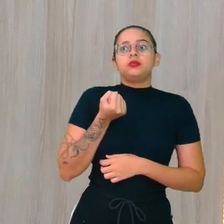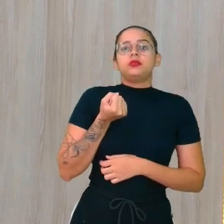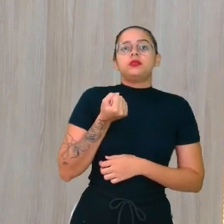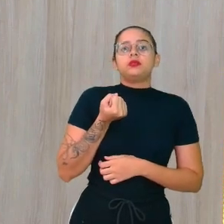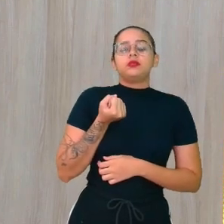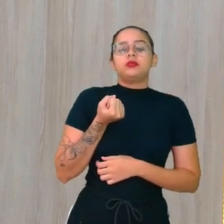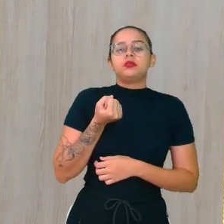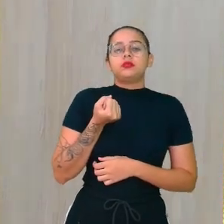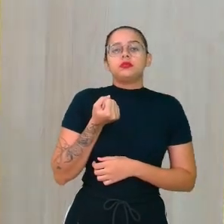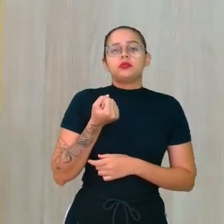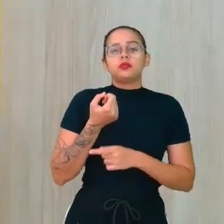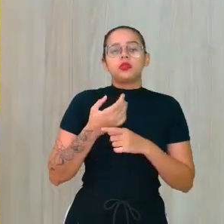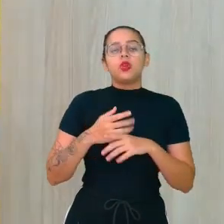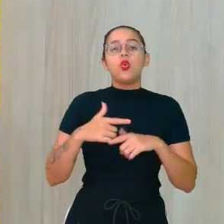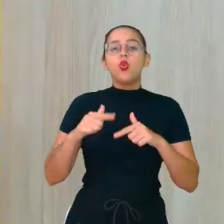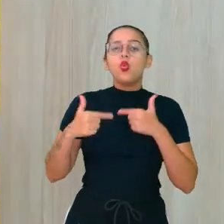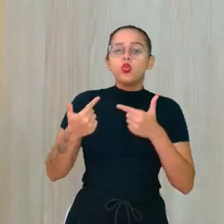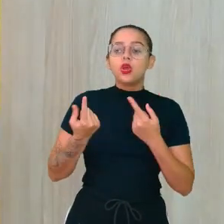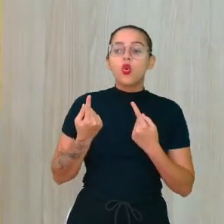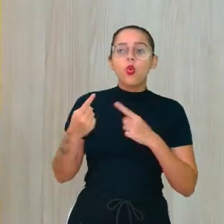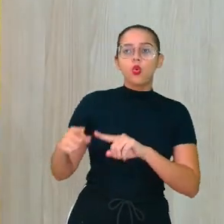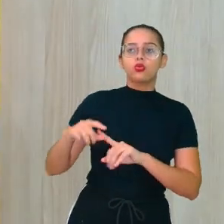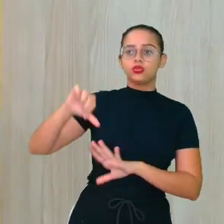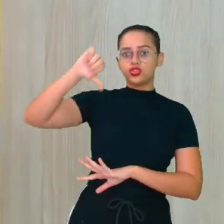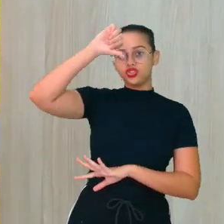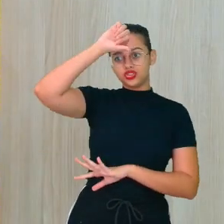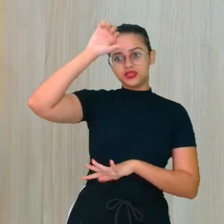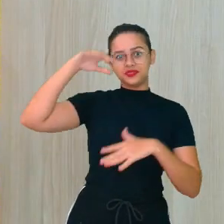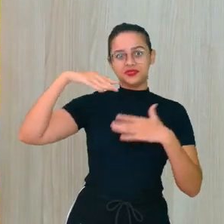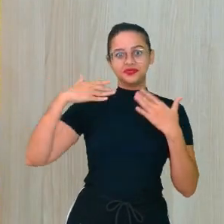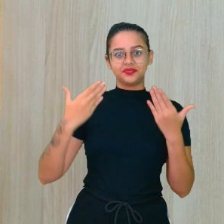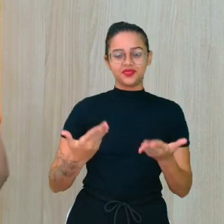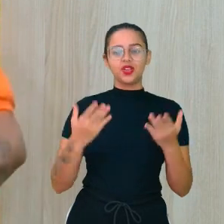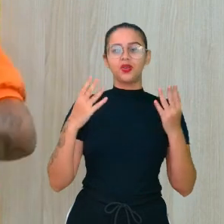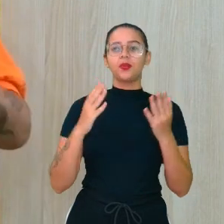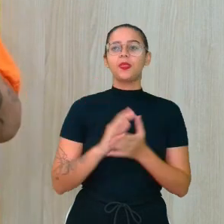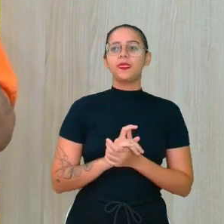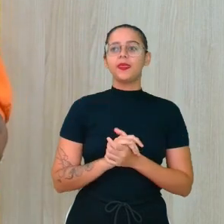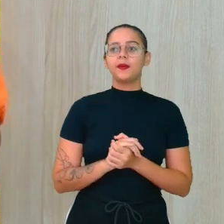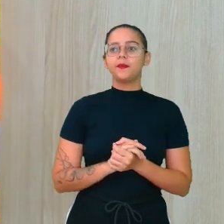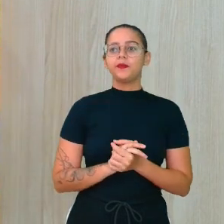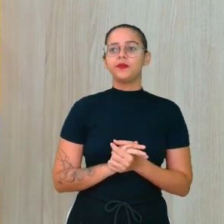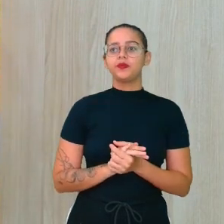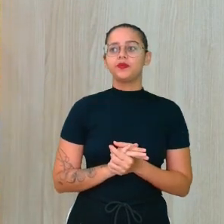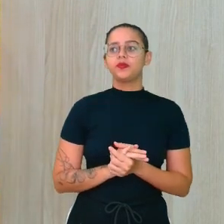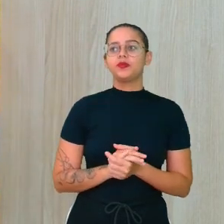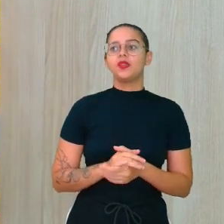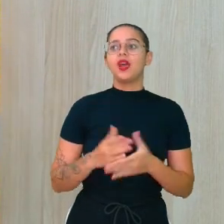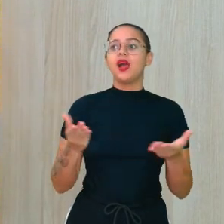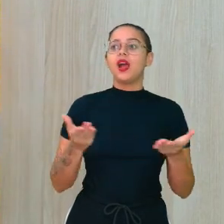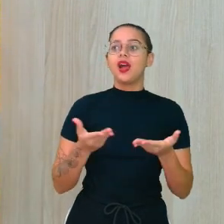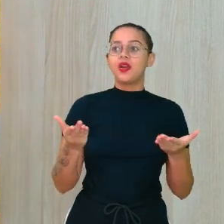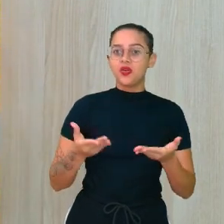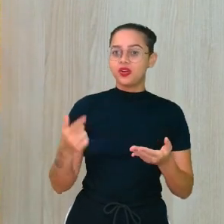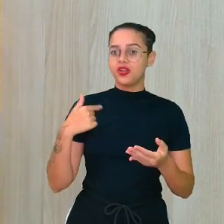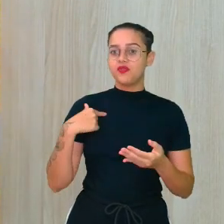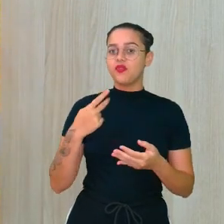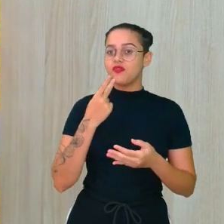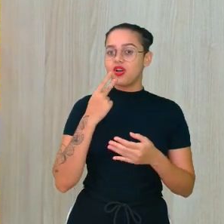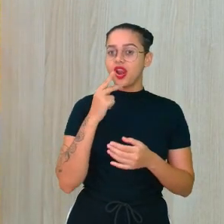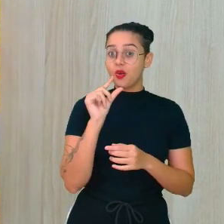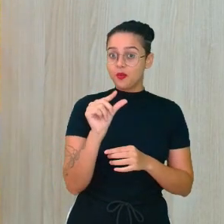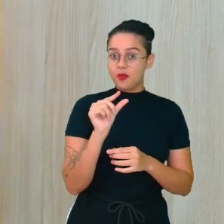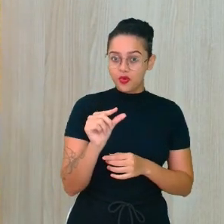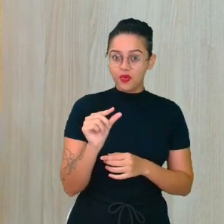professora Yolanda? Sim, então, gente, eu vou já trazer o peixe, a sardinha para minha brasa. Pode ser?